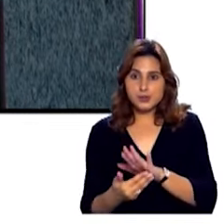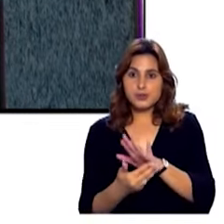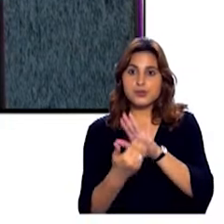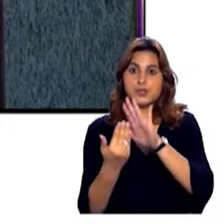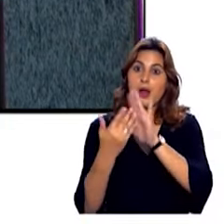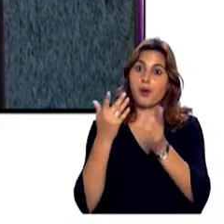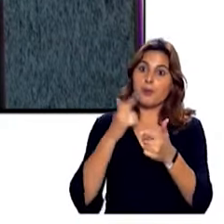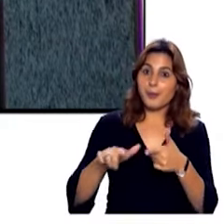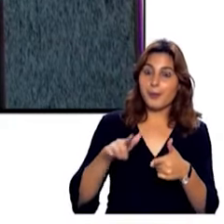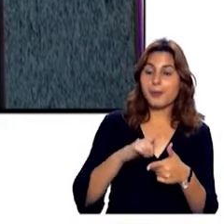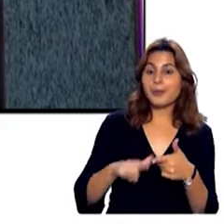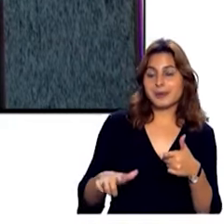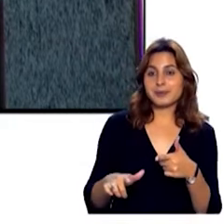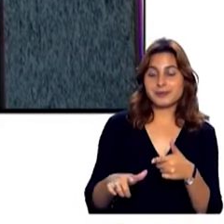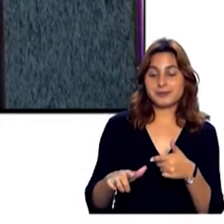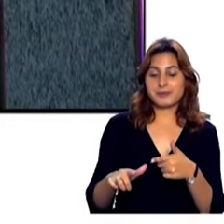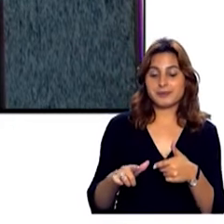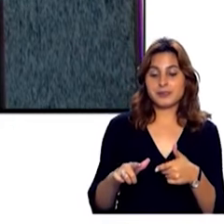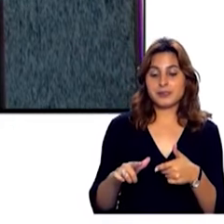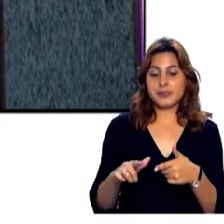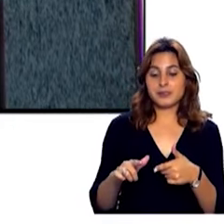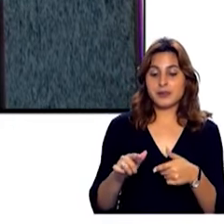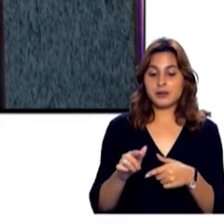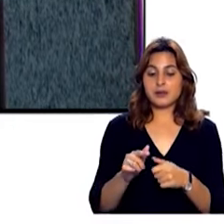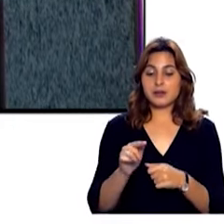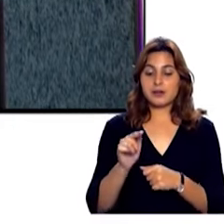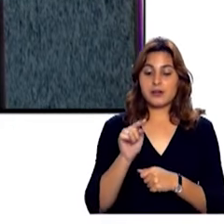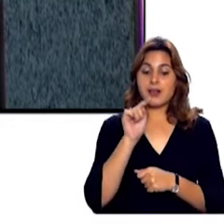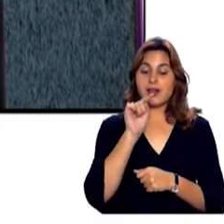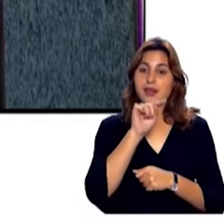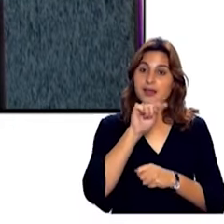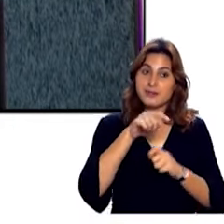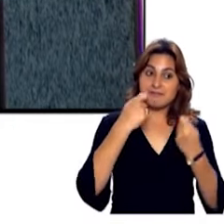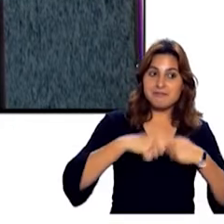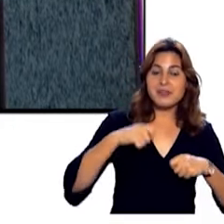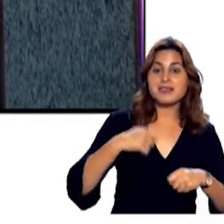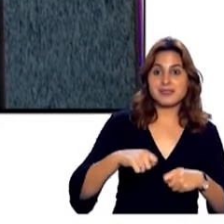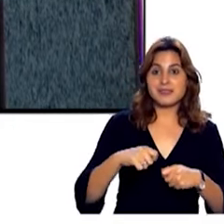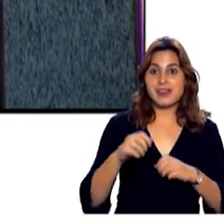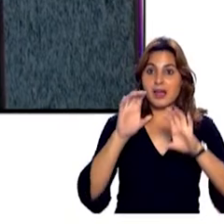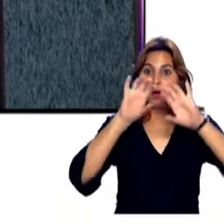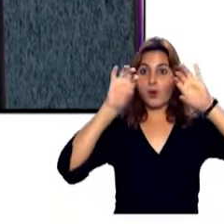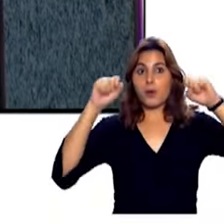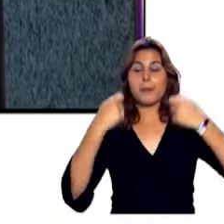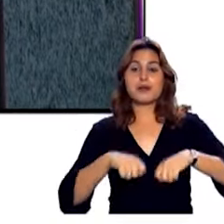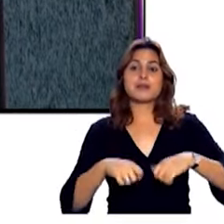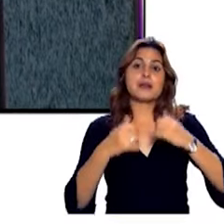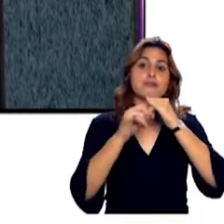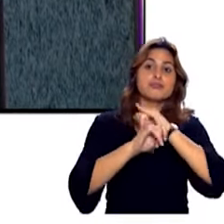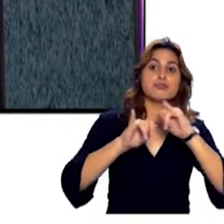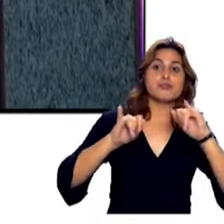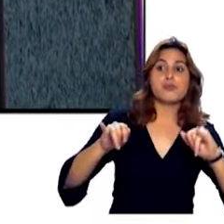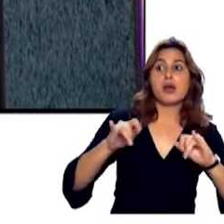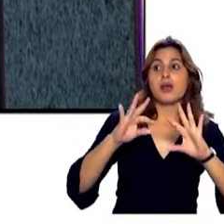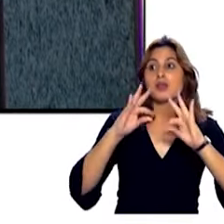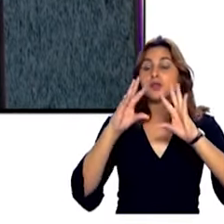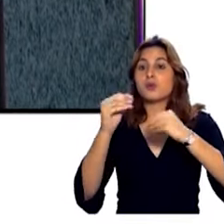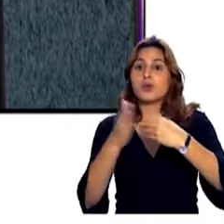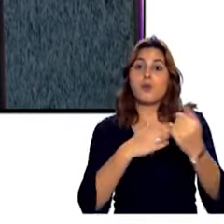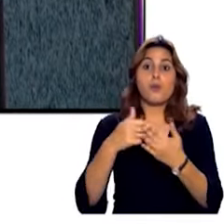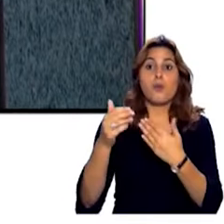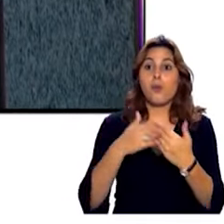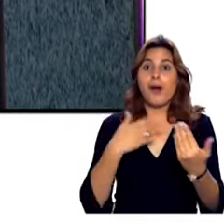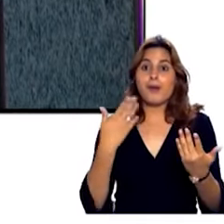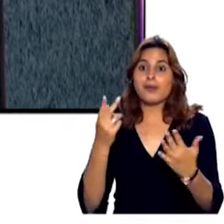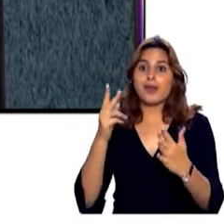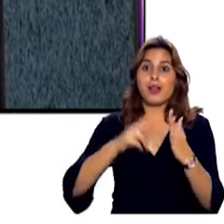problema da necessidade da corte ter que se pronunciar sobre toda e qualquer interpretação de